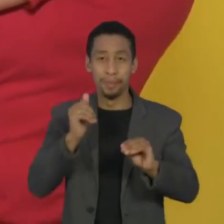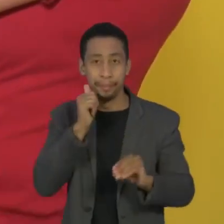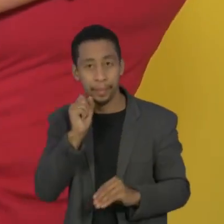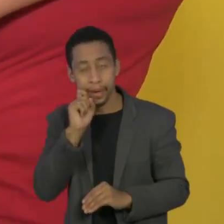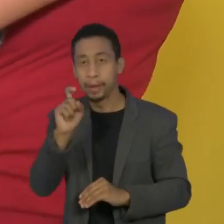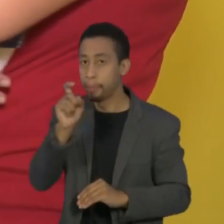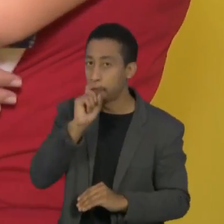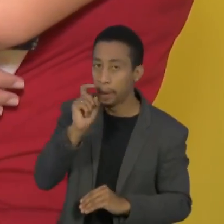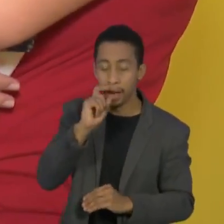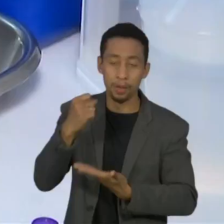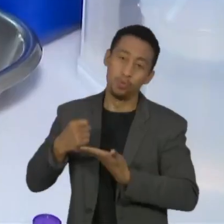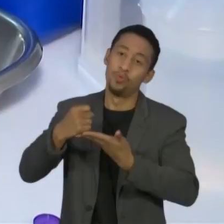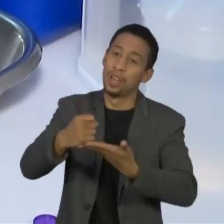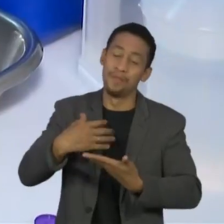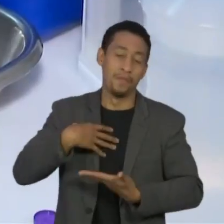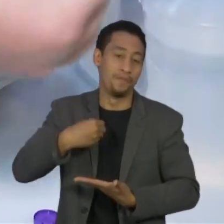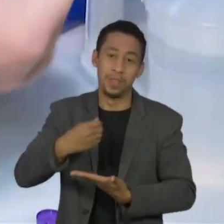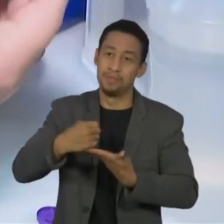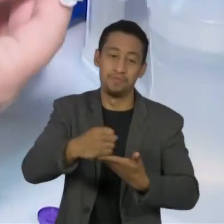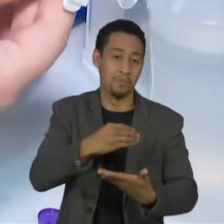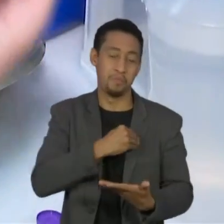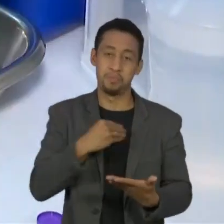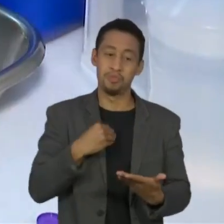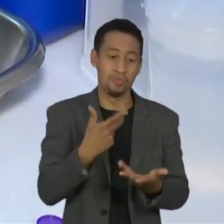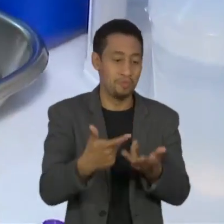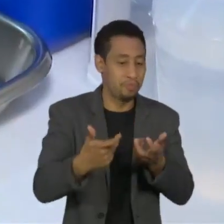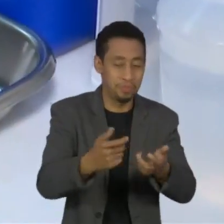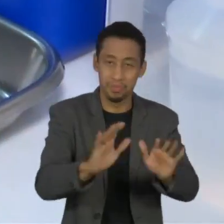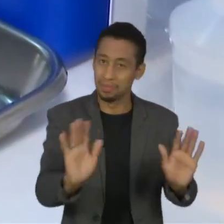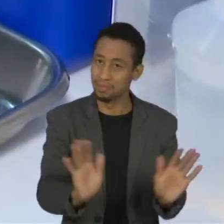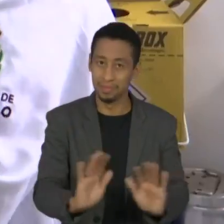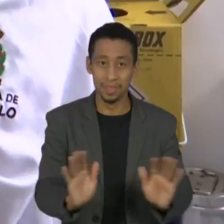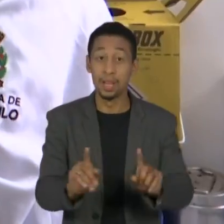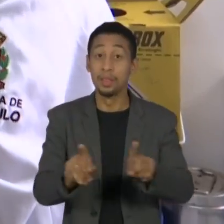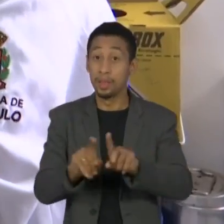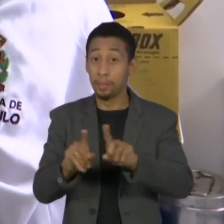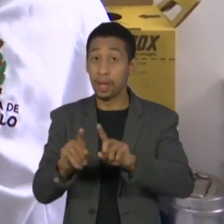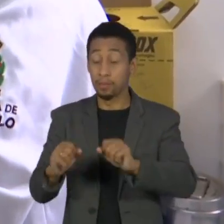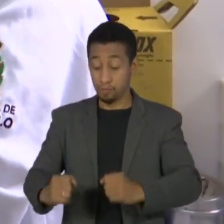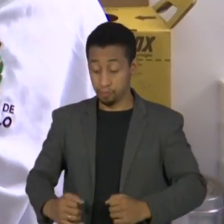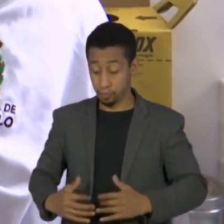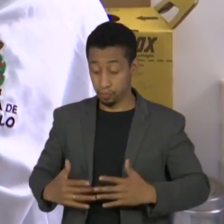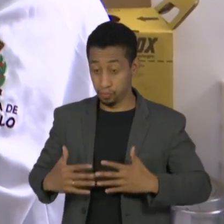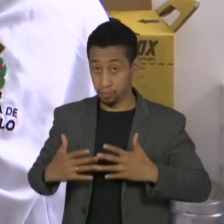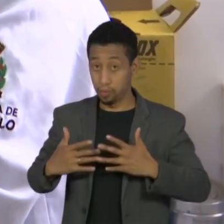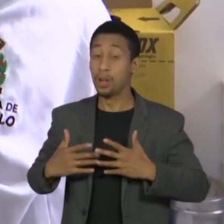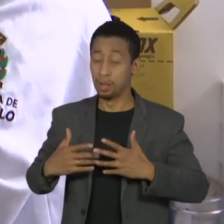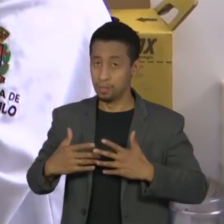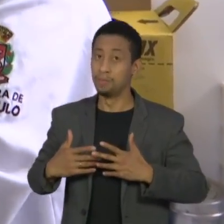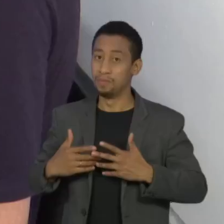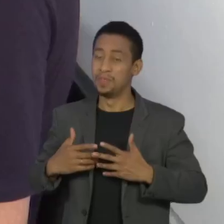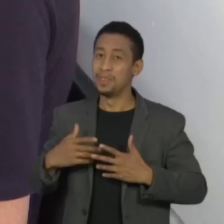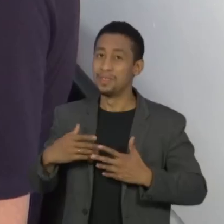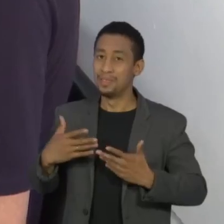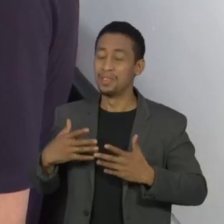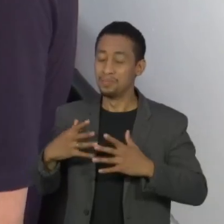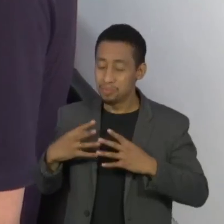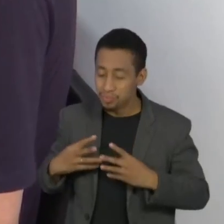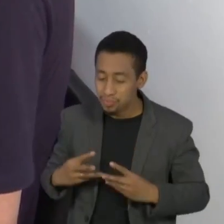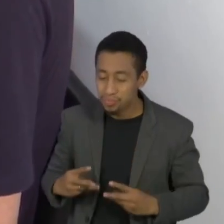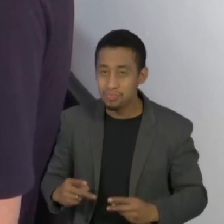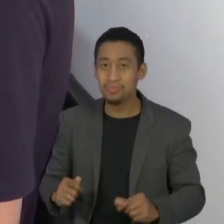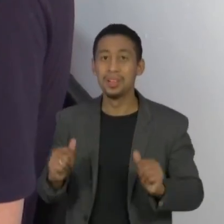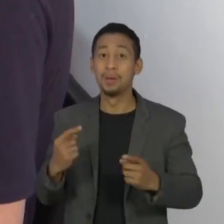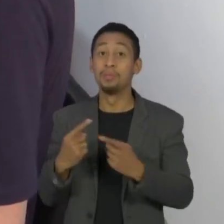aos postos de saúde também tem contribuído para a queda na imunização as fake News sobre vacinas e o desconhecimento